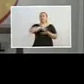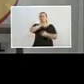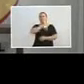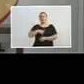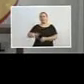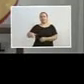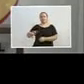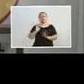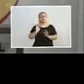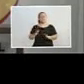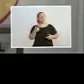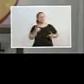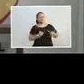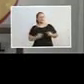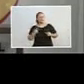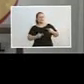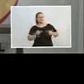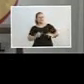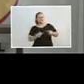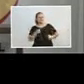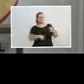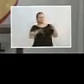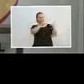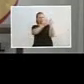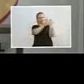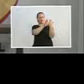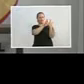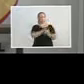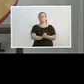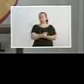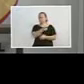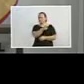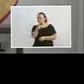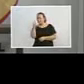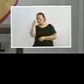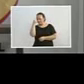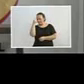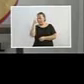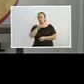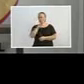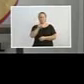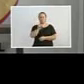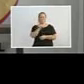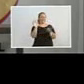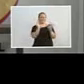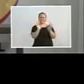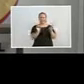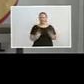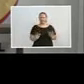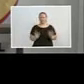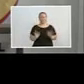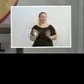processo de enfrentamento, E não pensem, e não pensem que isso nos deixa felizes. Cada